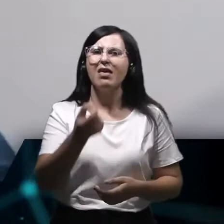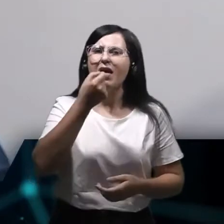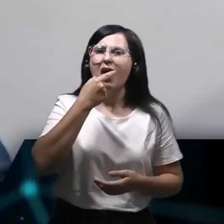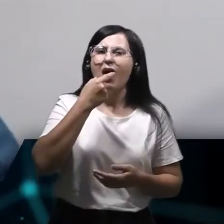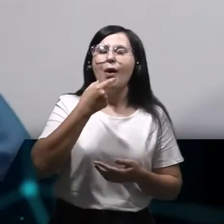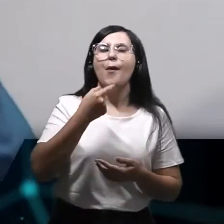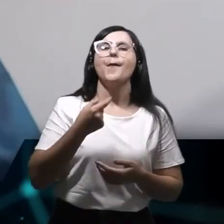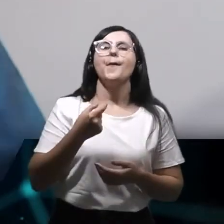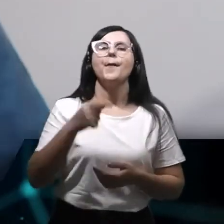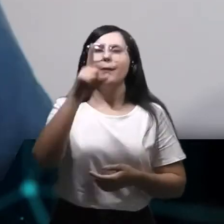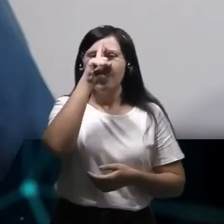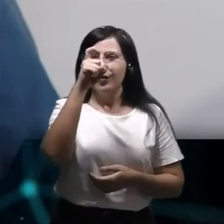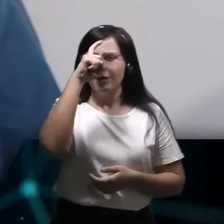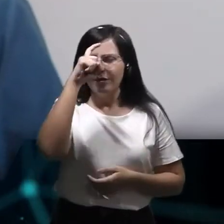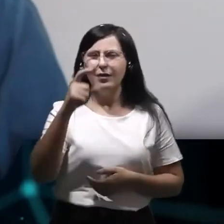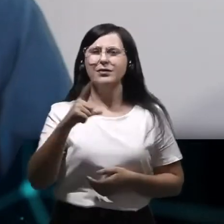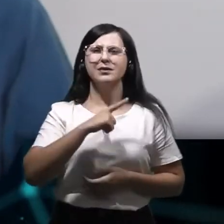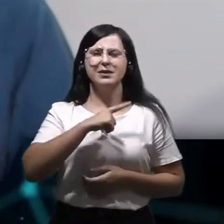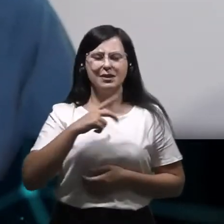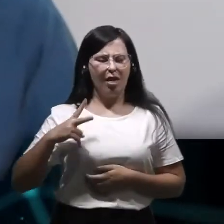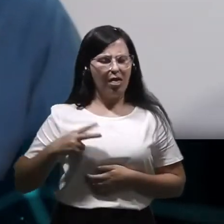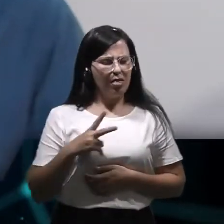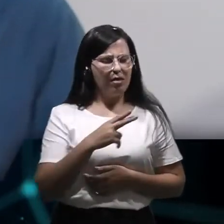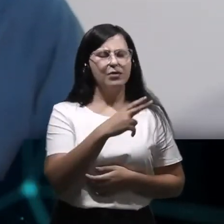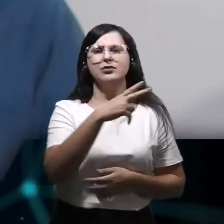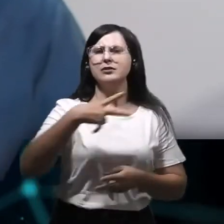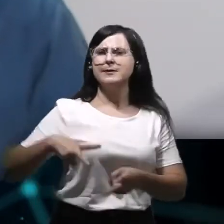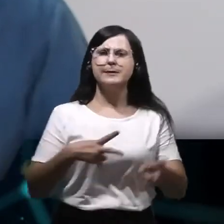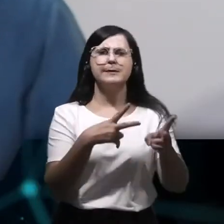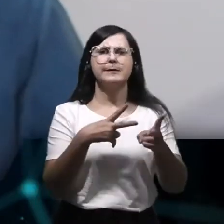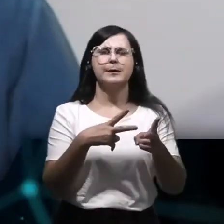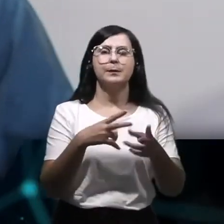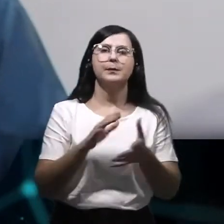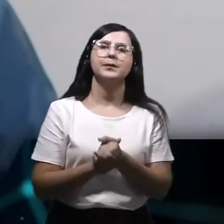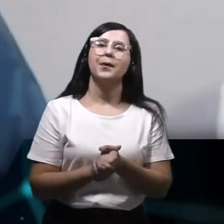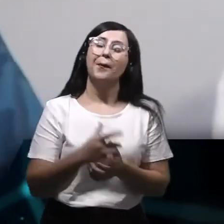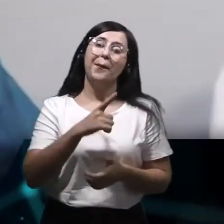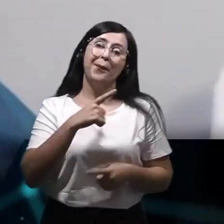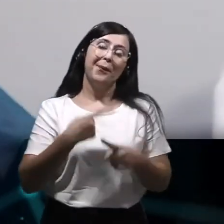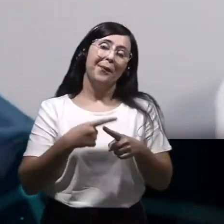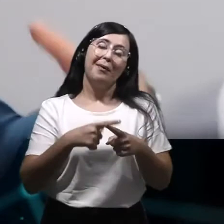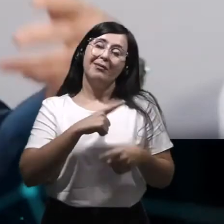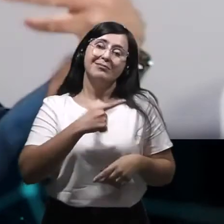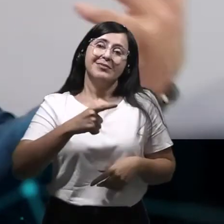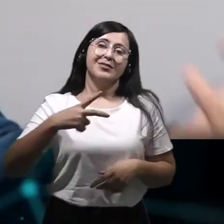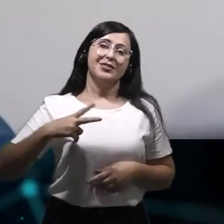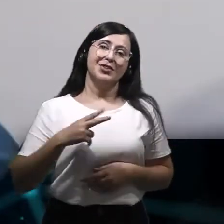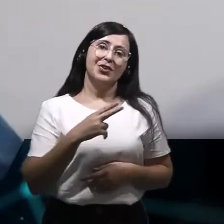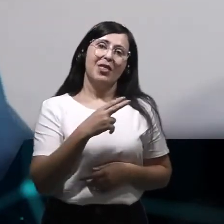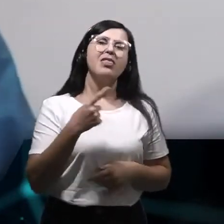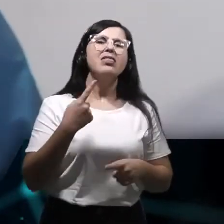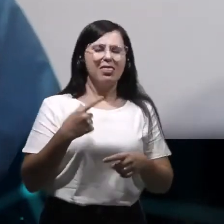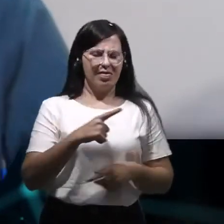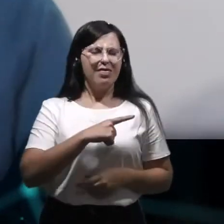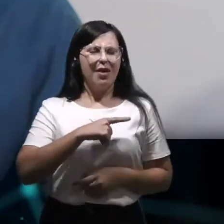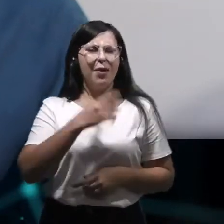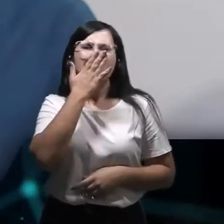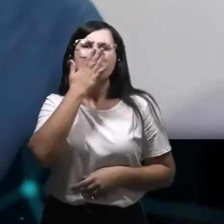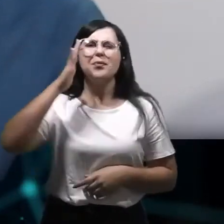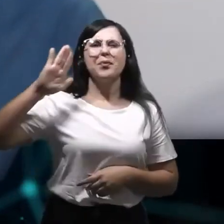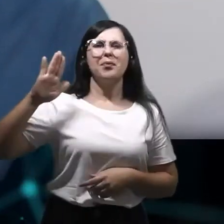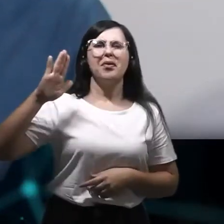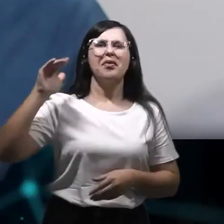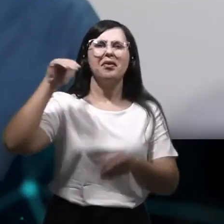tenha cirurgia, que esses 4 anos, ao longo desses 4 anos praticamente, não houve cirurgia. Estão dizendo, prometendo, promessa de campanha, que